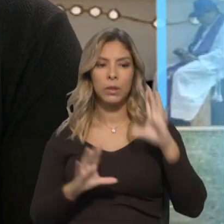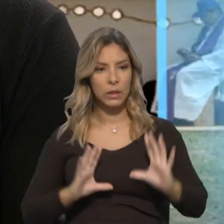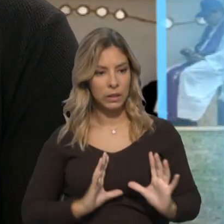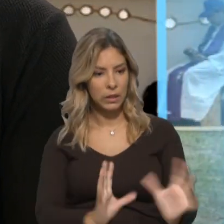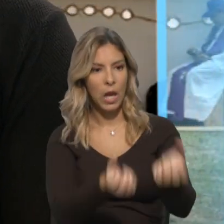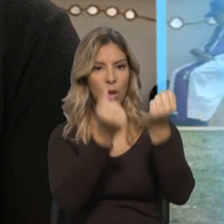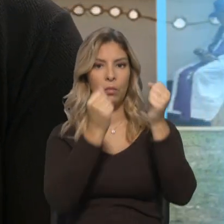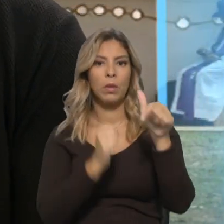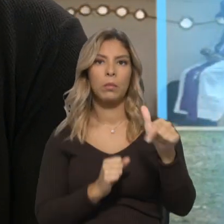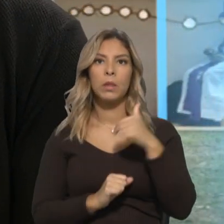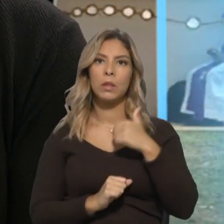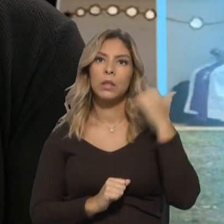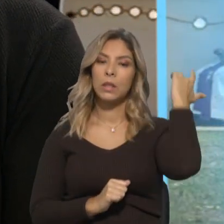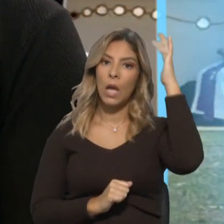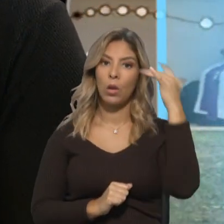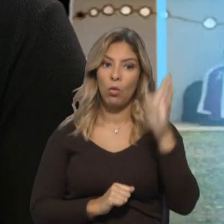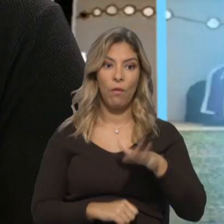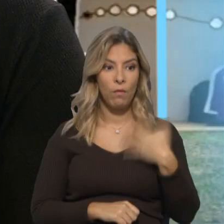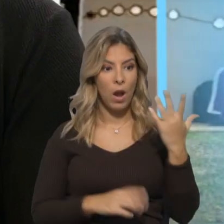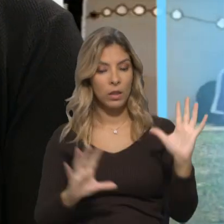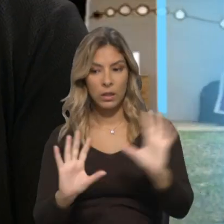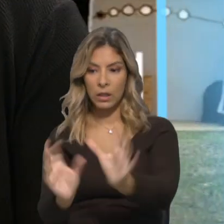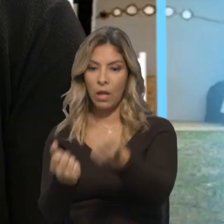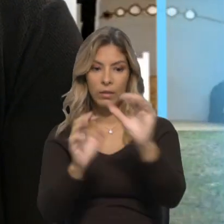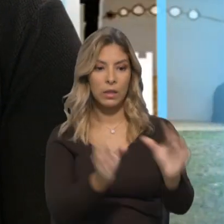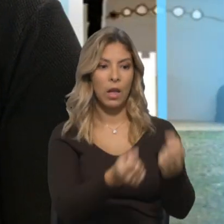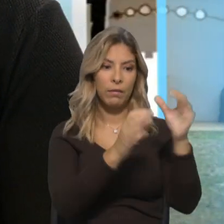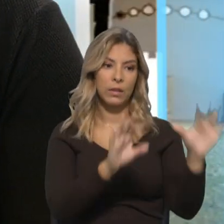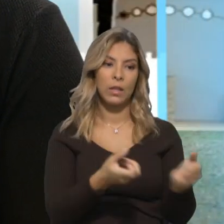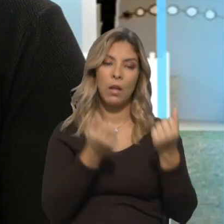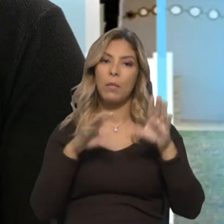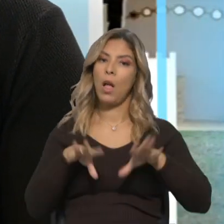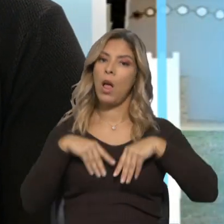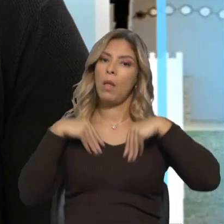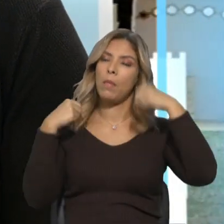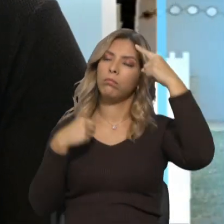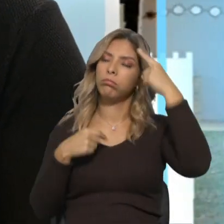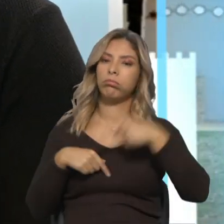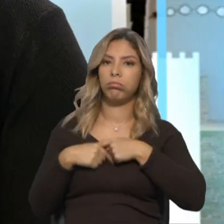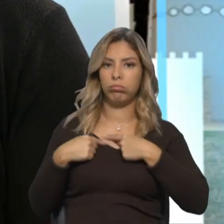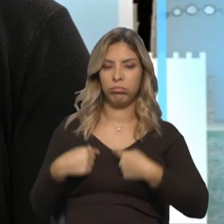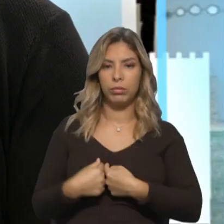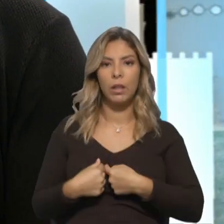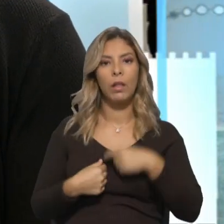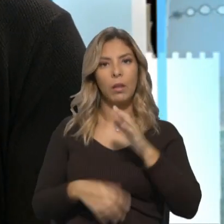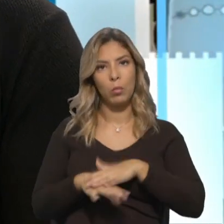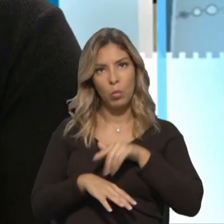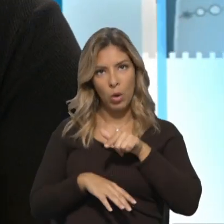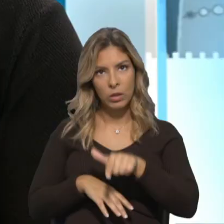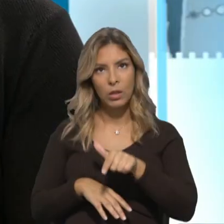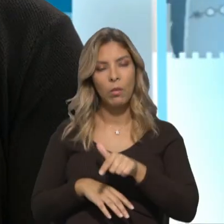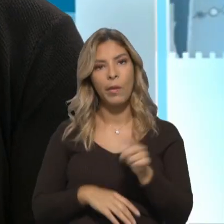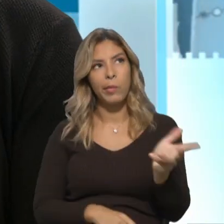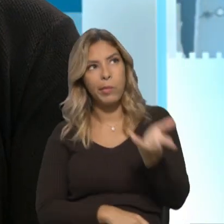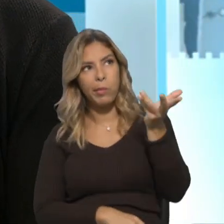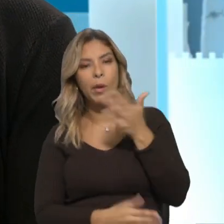ser missionários, porque só assim é que poderei salvar muitas almas. Ele tinha tudo isso no seu coração e a canonização só